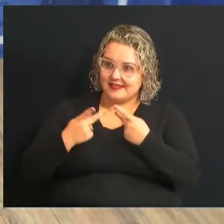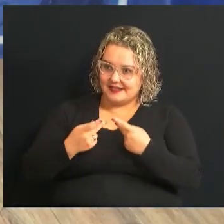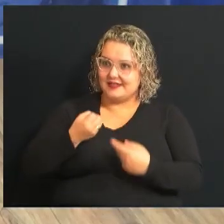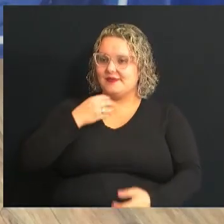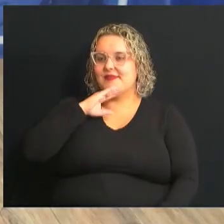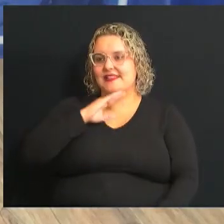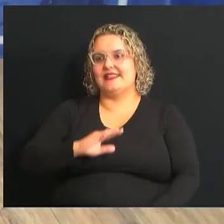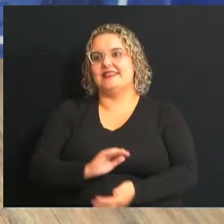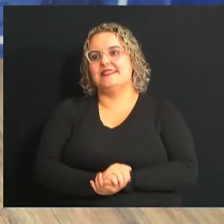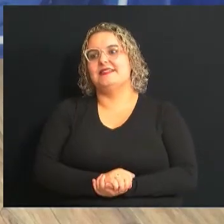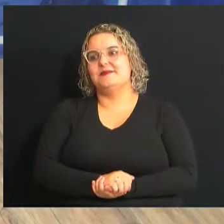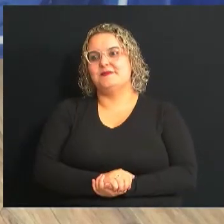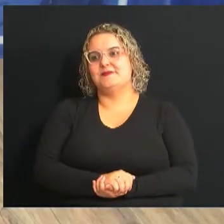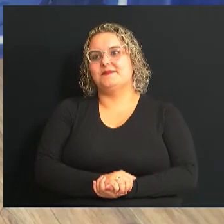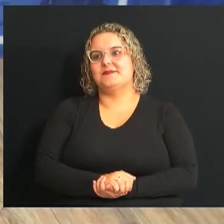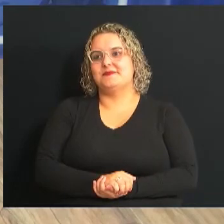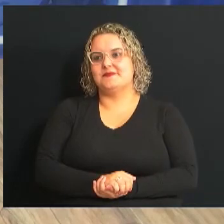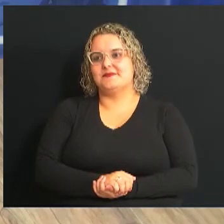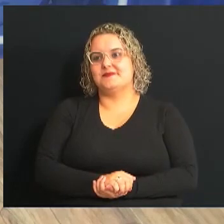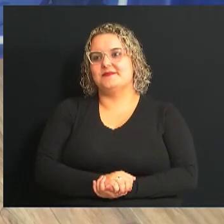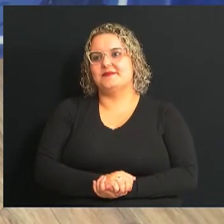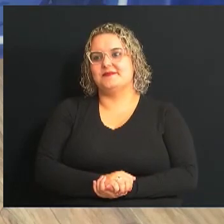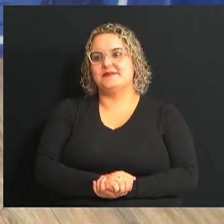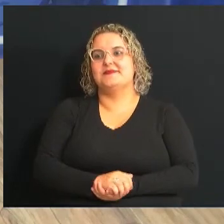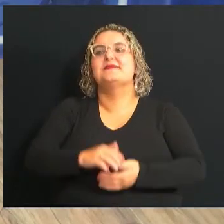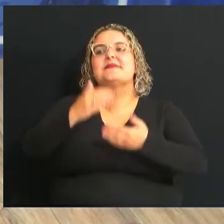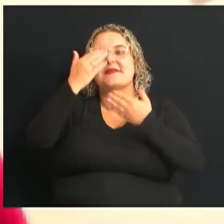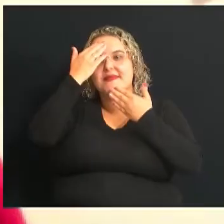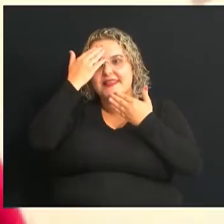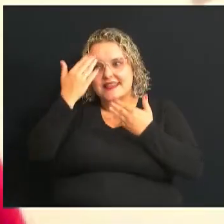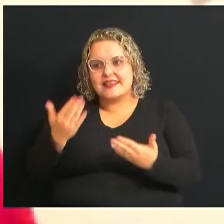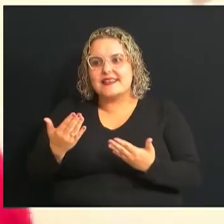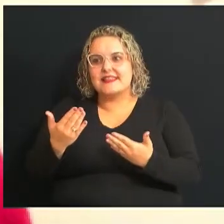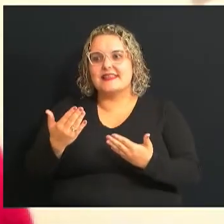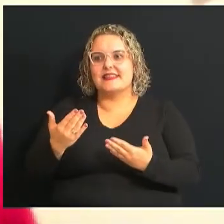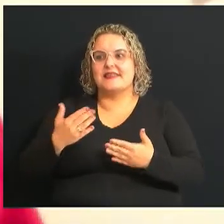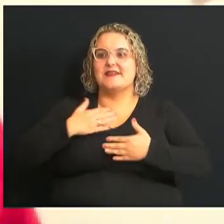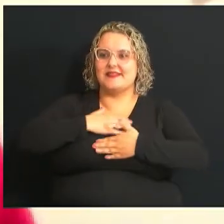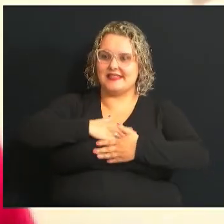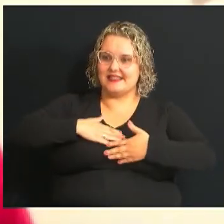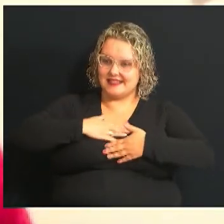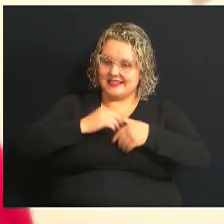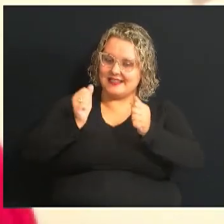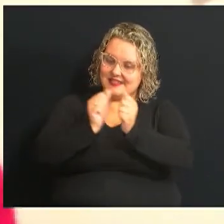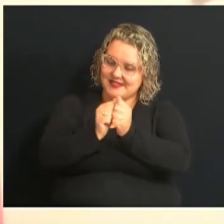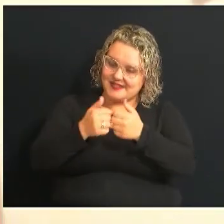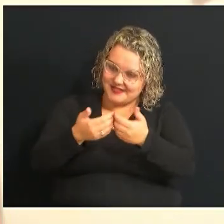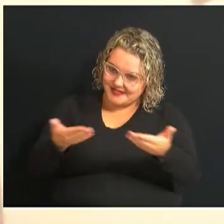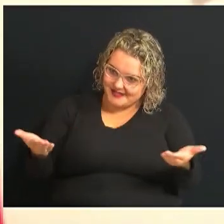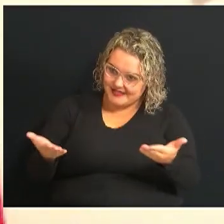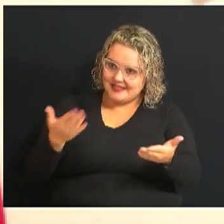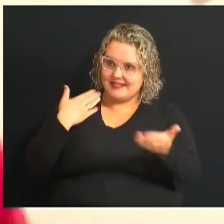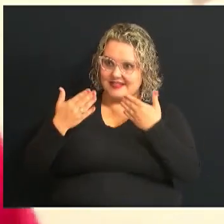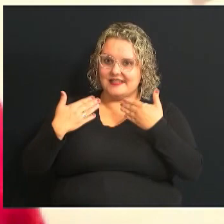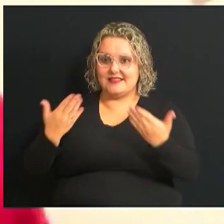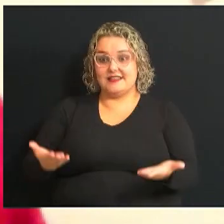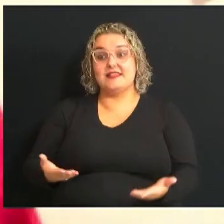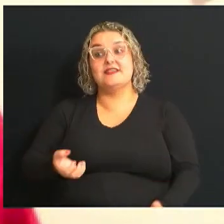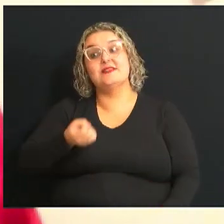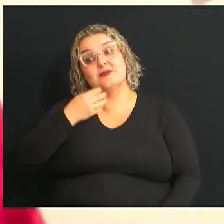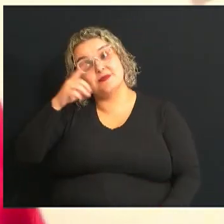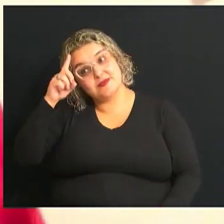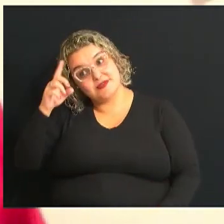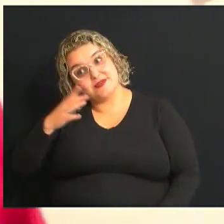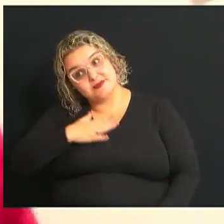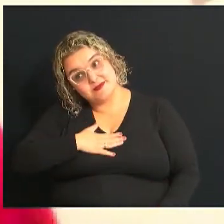tarde. Muito obrigada, muito obrigada. É um prazer enorme estar aqui conversando com vocês. Digo bom dia, porque para mim